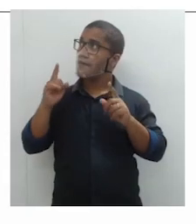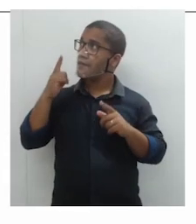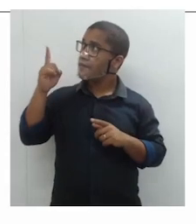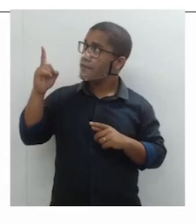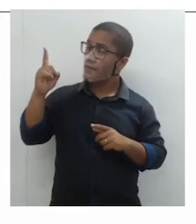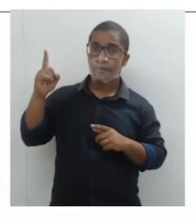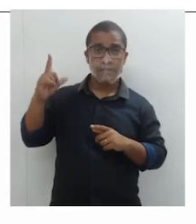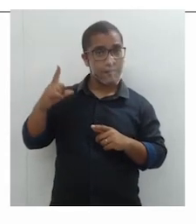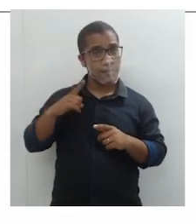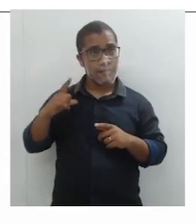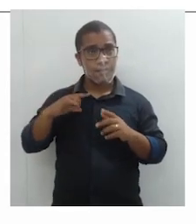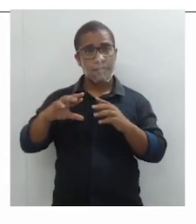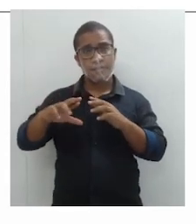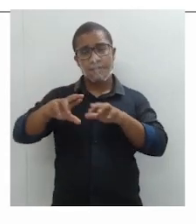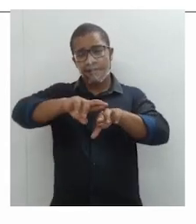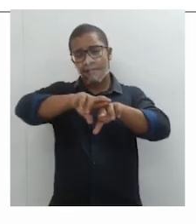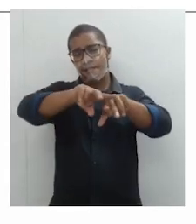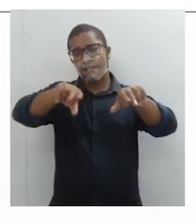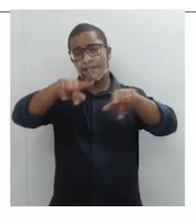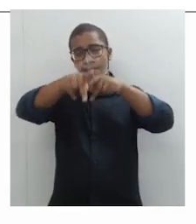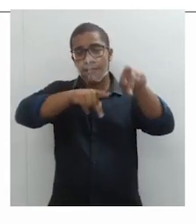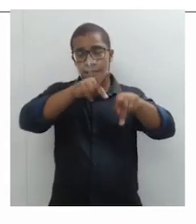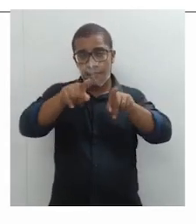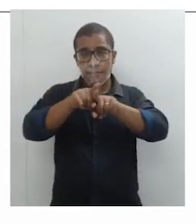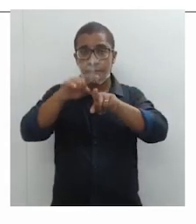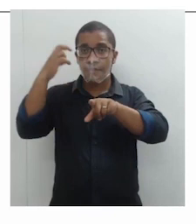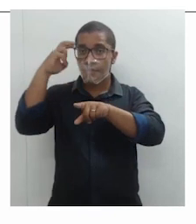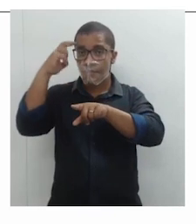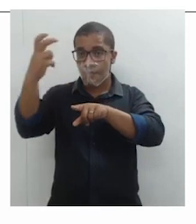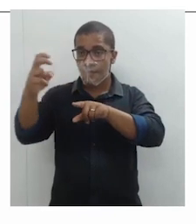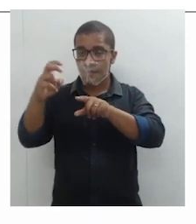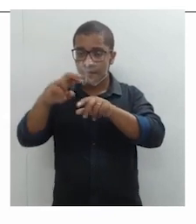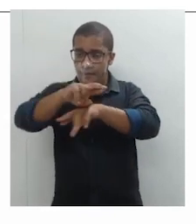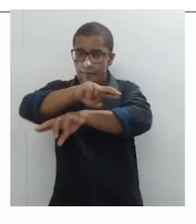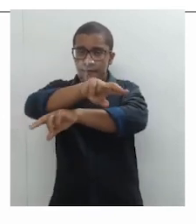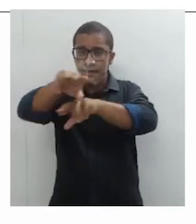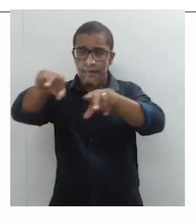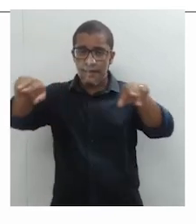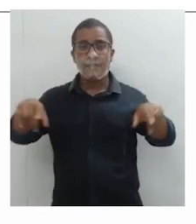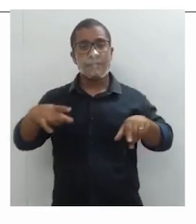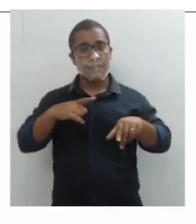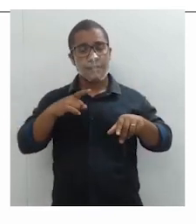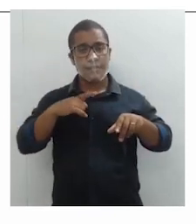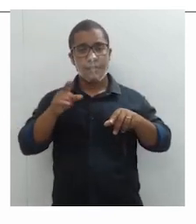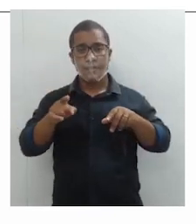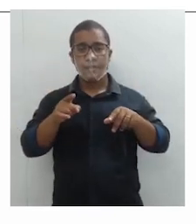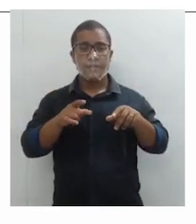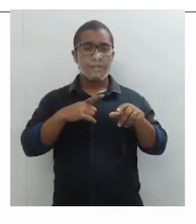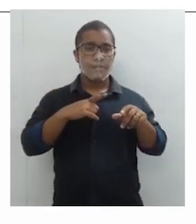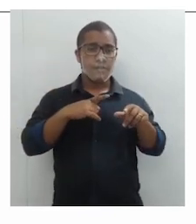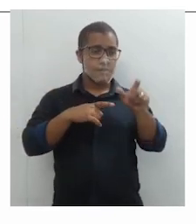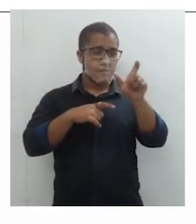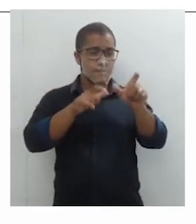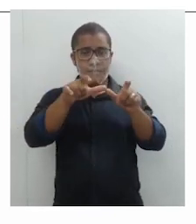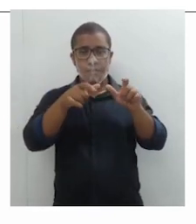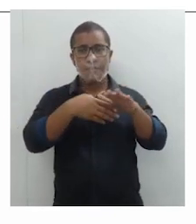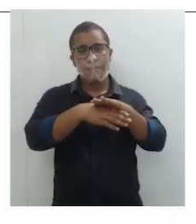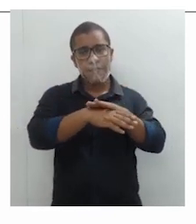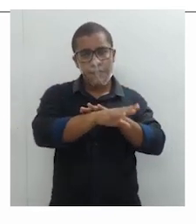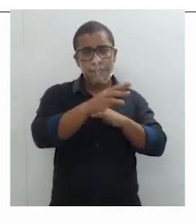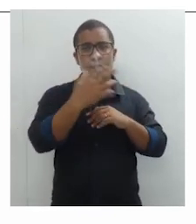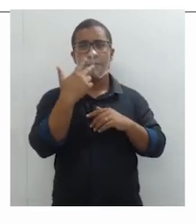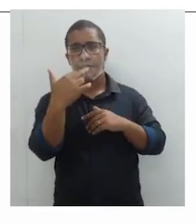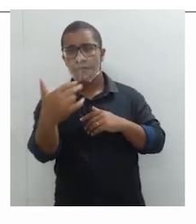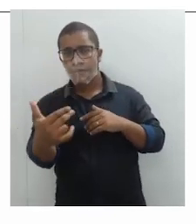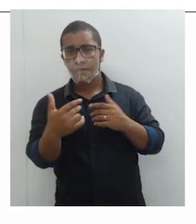há uma diversidade de povos e culturas que se distinguem no tipo biológico línguas costumes